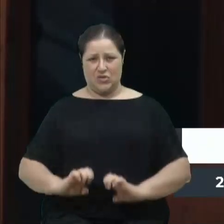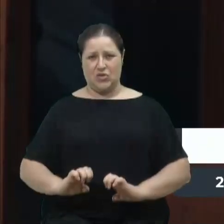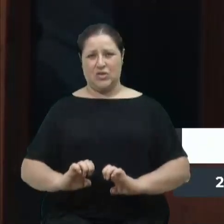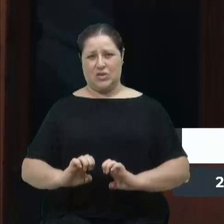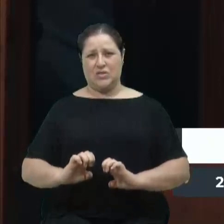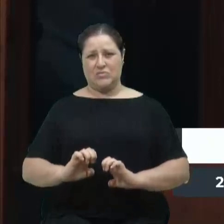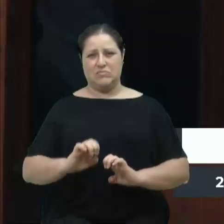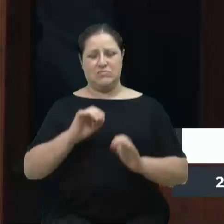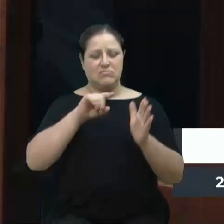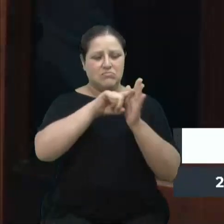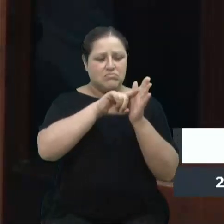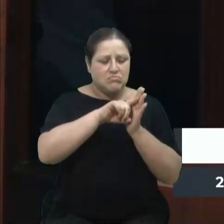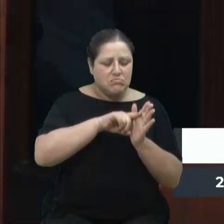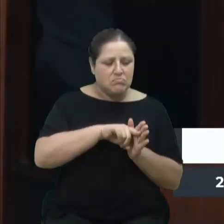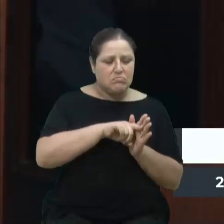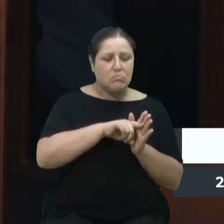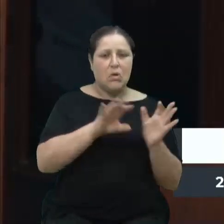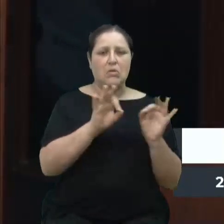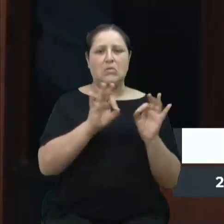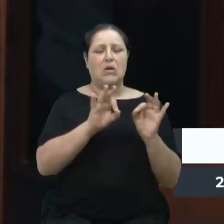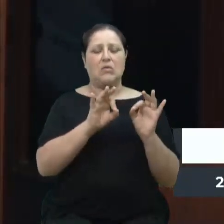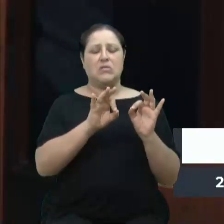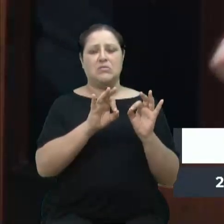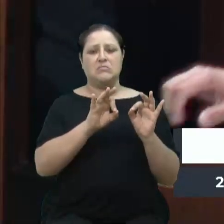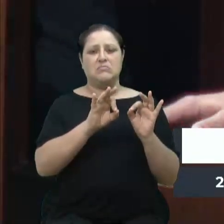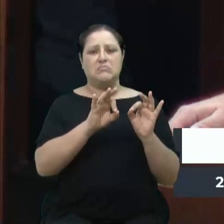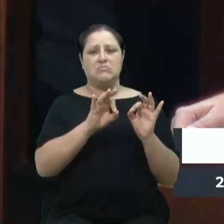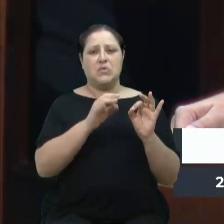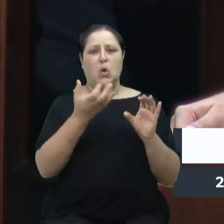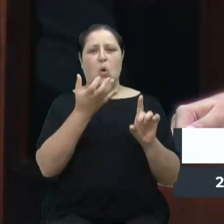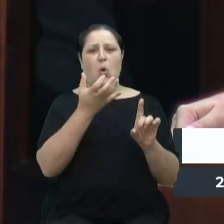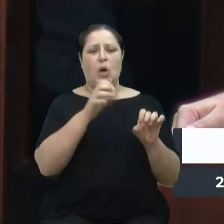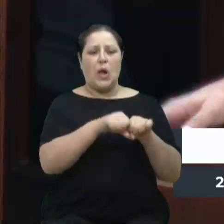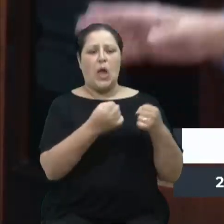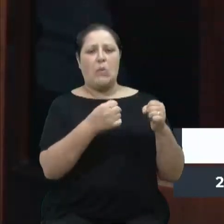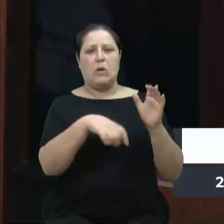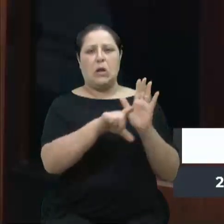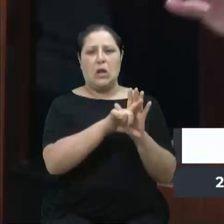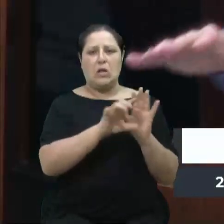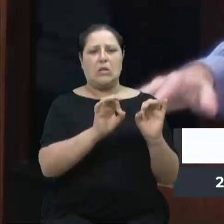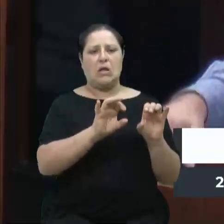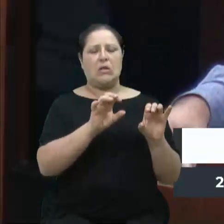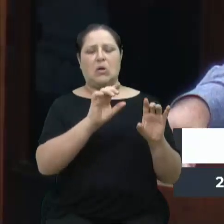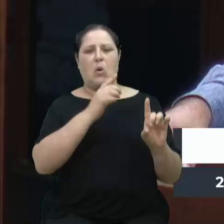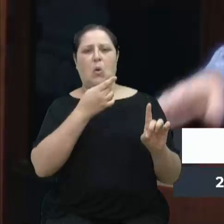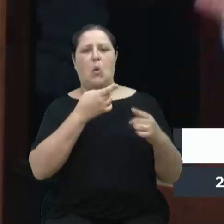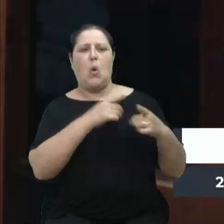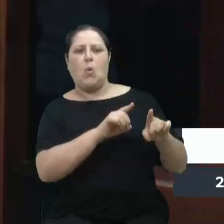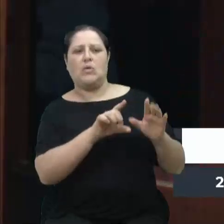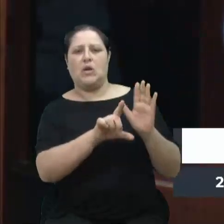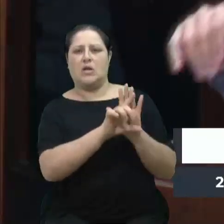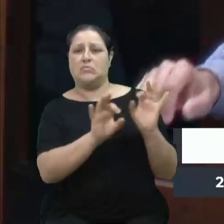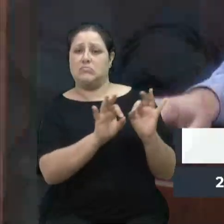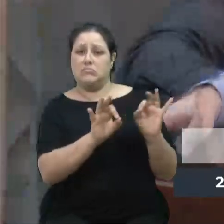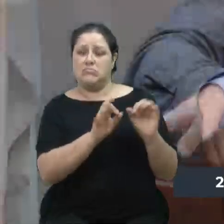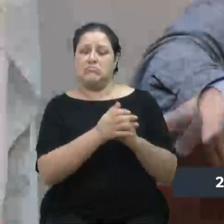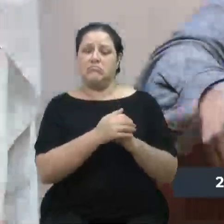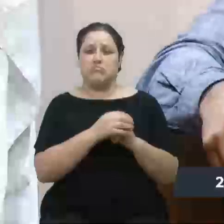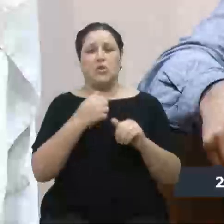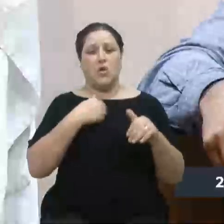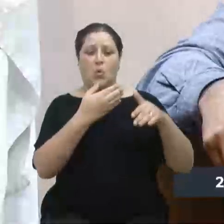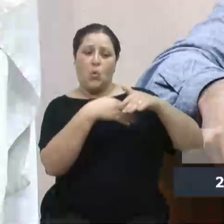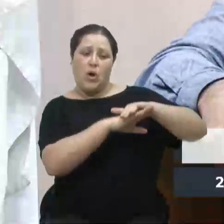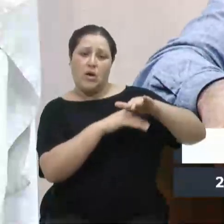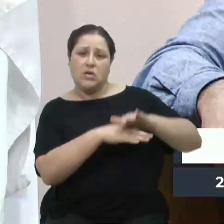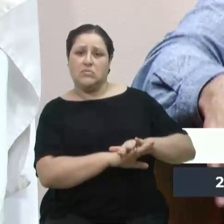havia legalidade para o que se estabelecia naquela penalidade. Poderia falar de outros vereadores, mas me permito que estou olhando ao